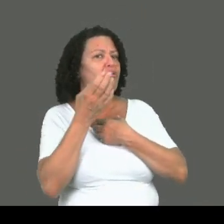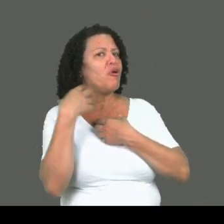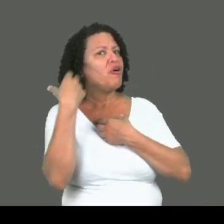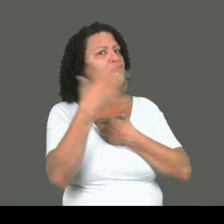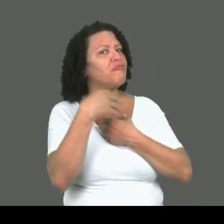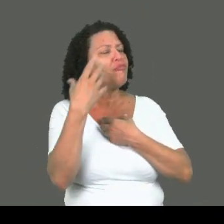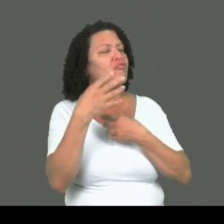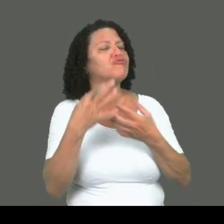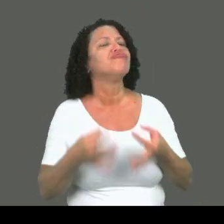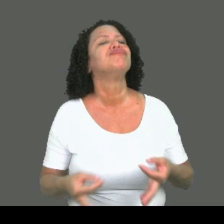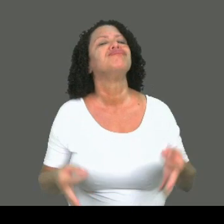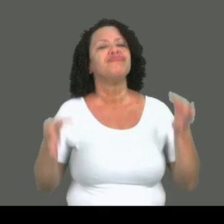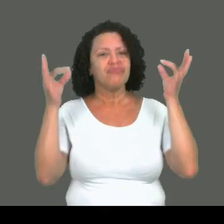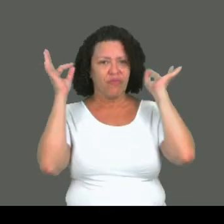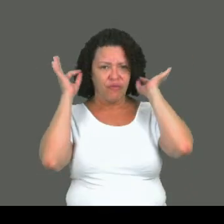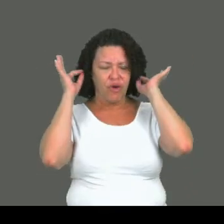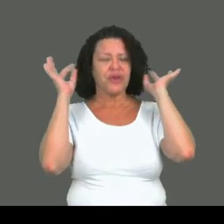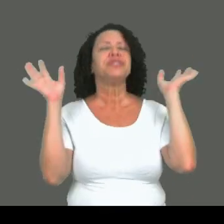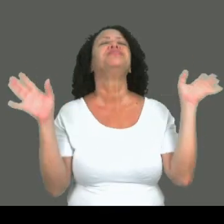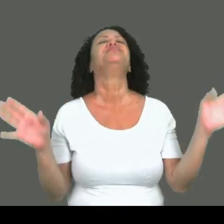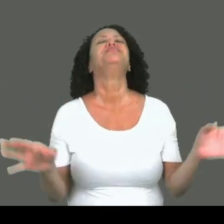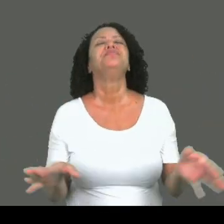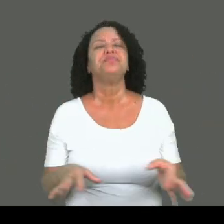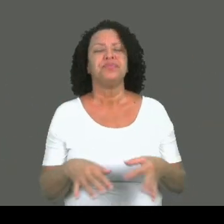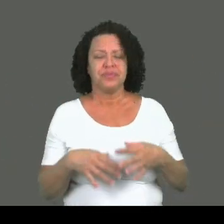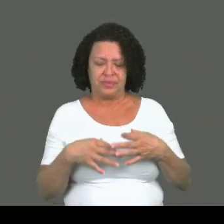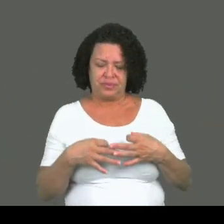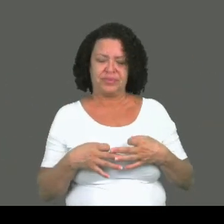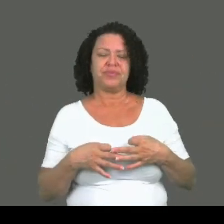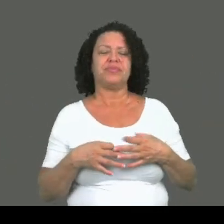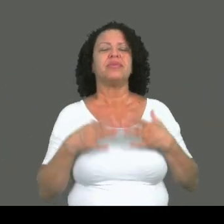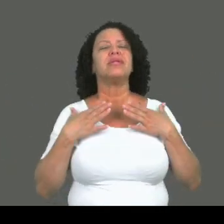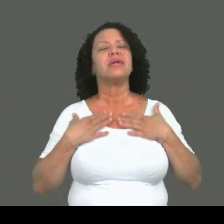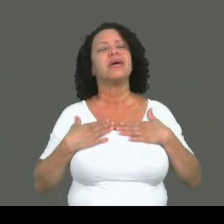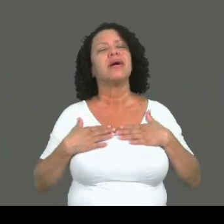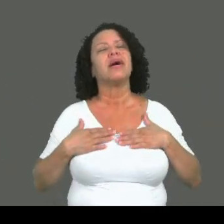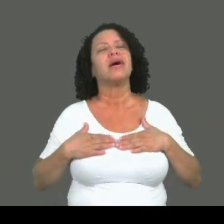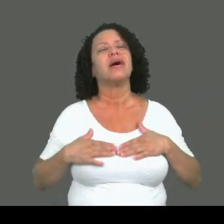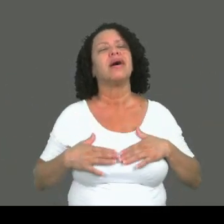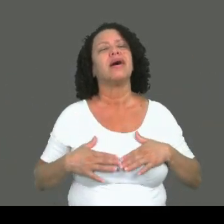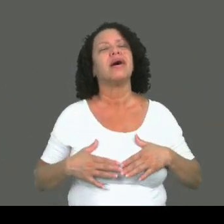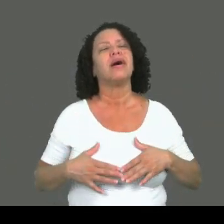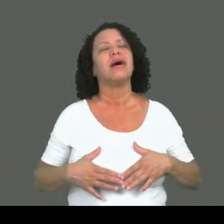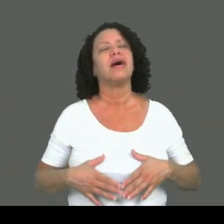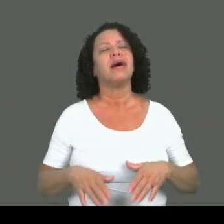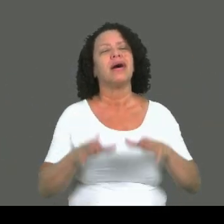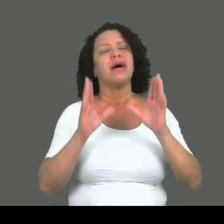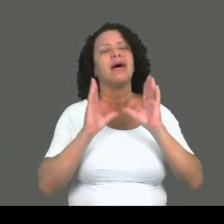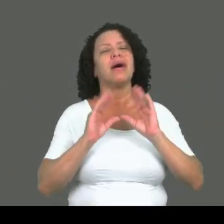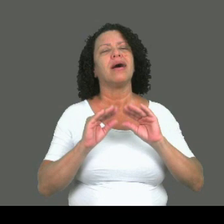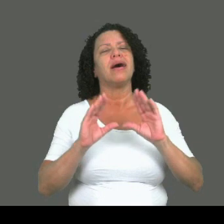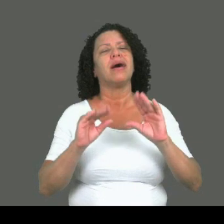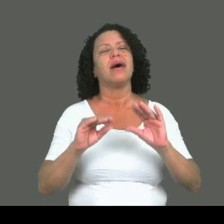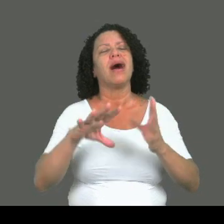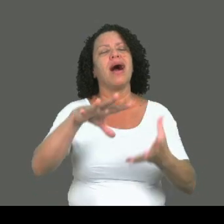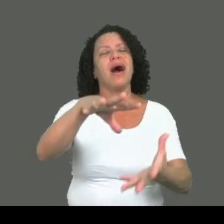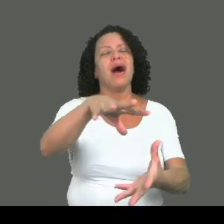de ouvido, coloca uma música para escutar calma, que te tranquilize, sabe? Que faça bem para sua